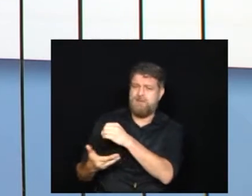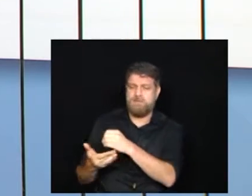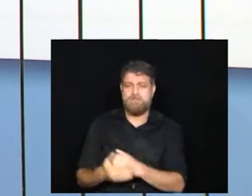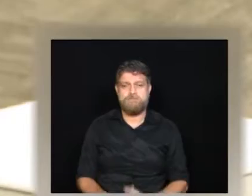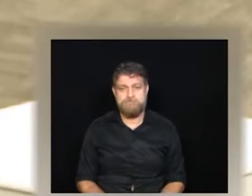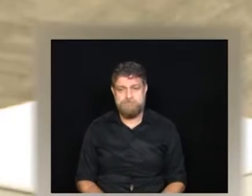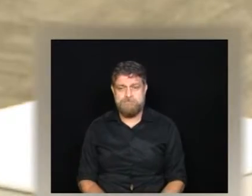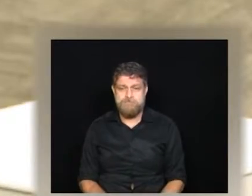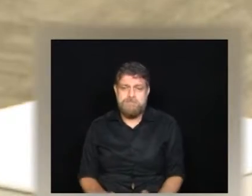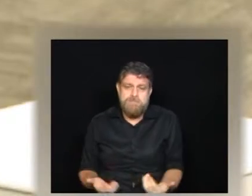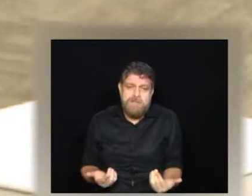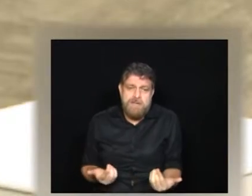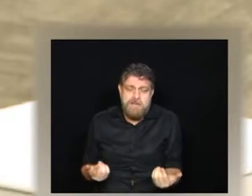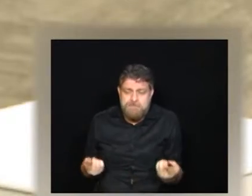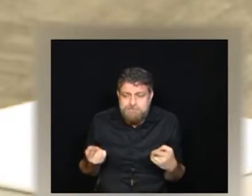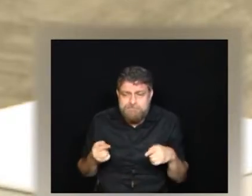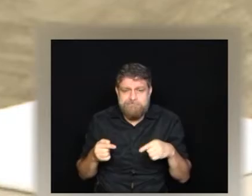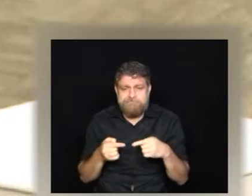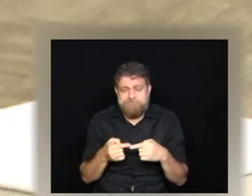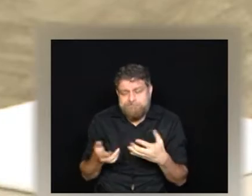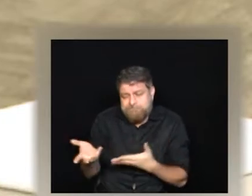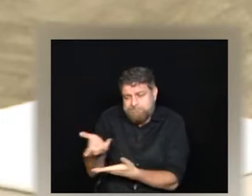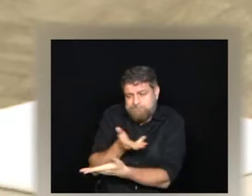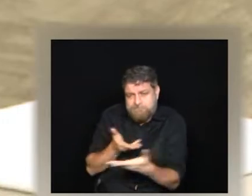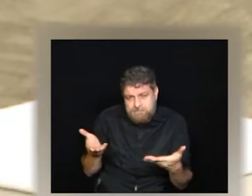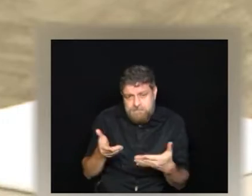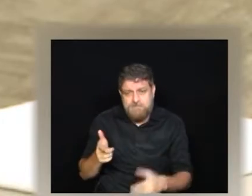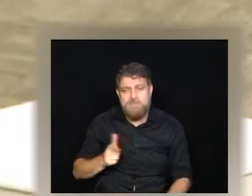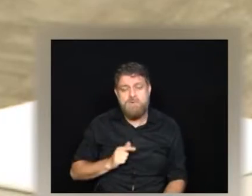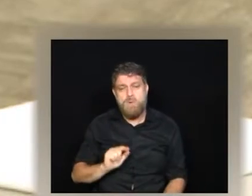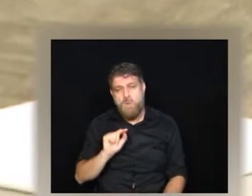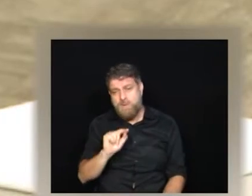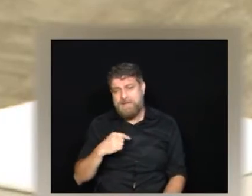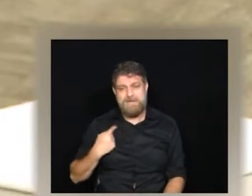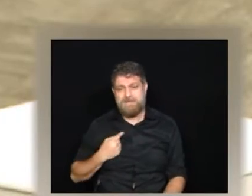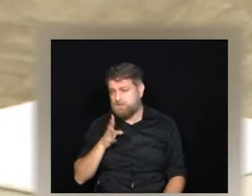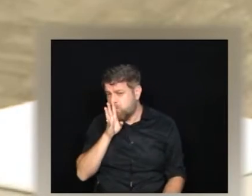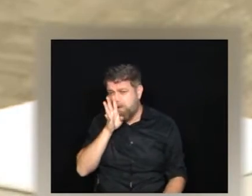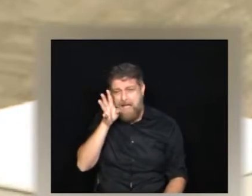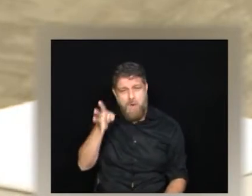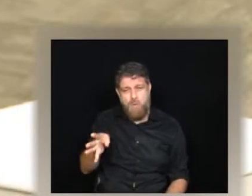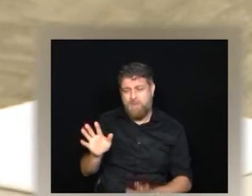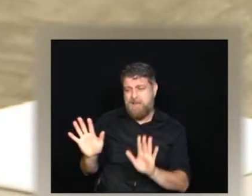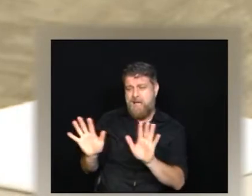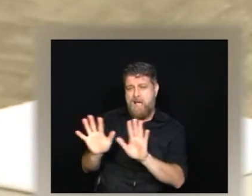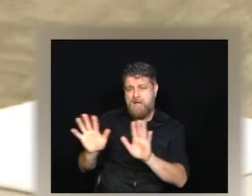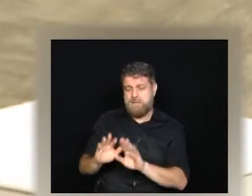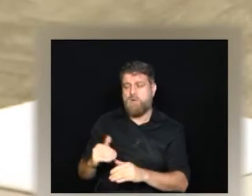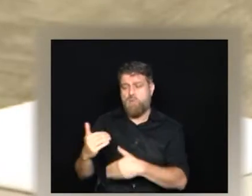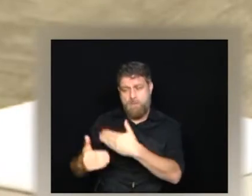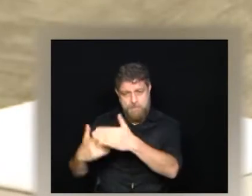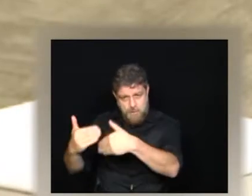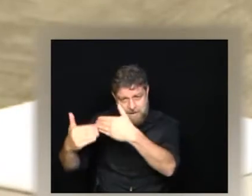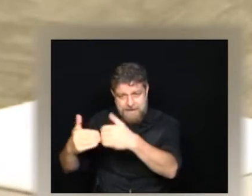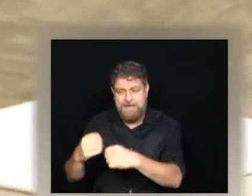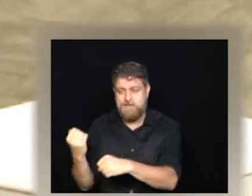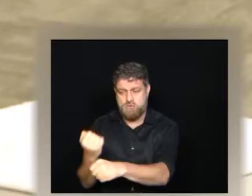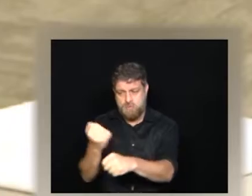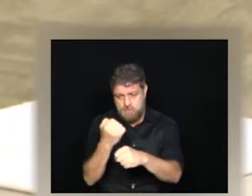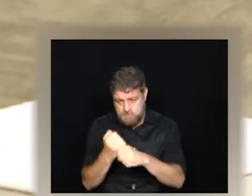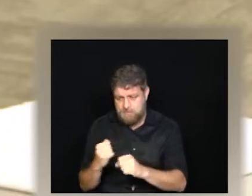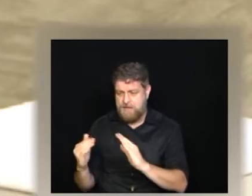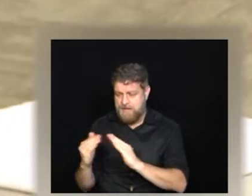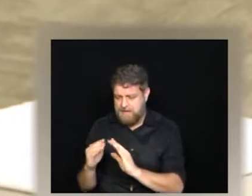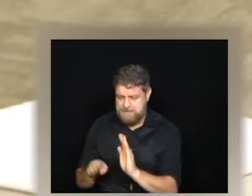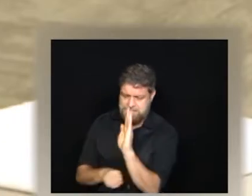É conciliar as duas coisas, né? A gente não é contra o progresso, os empreendimentos, as pessoas